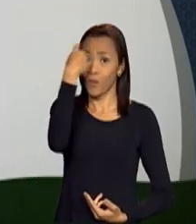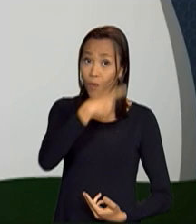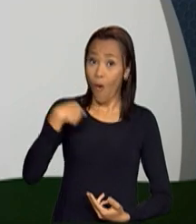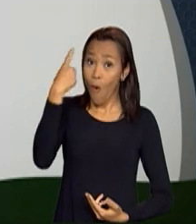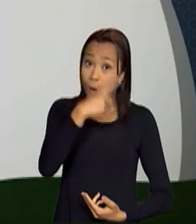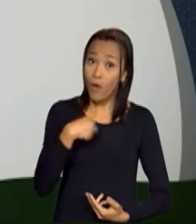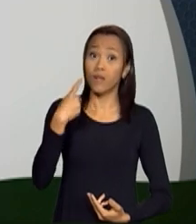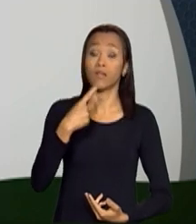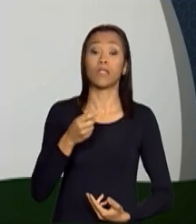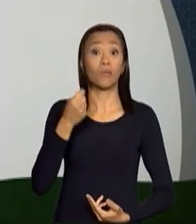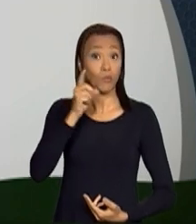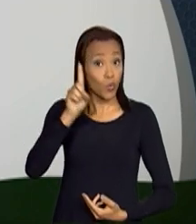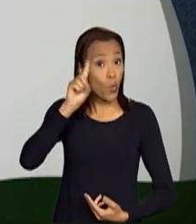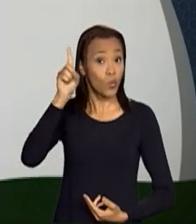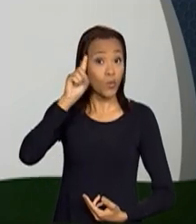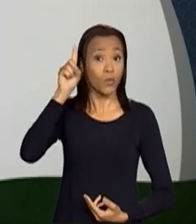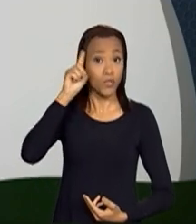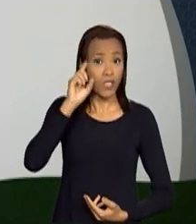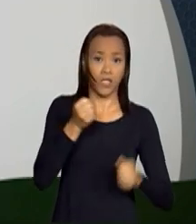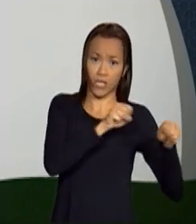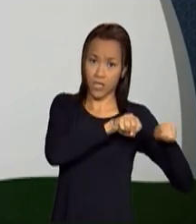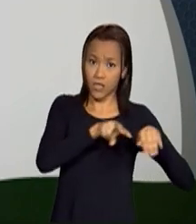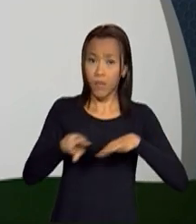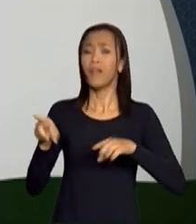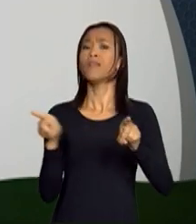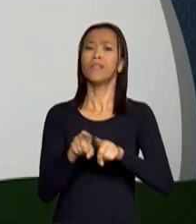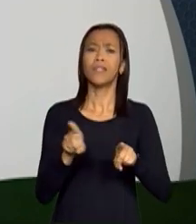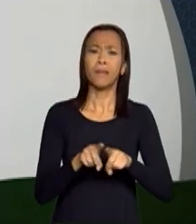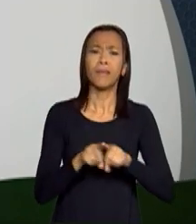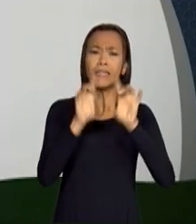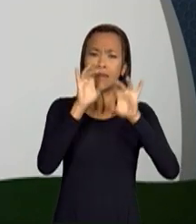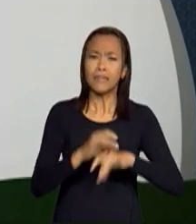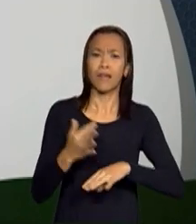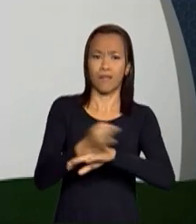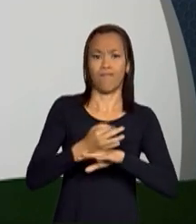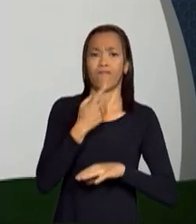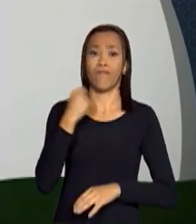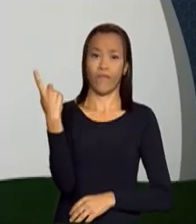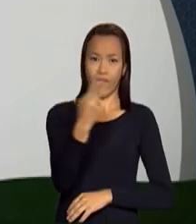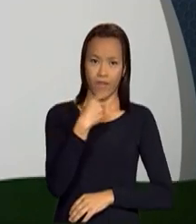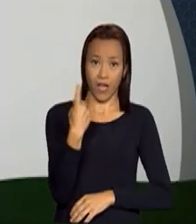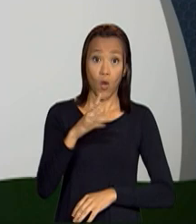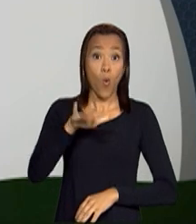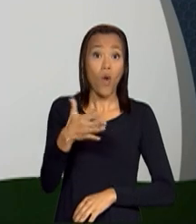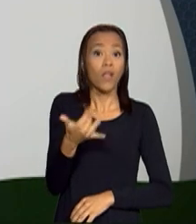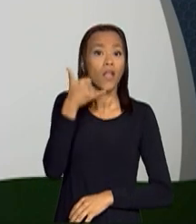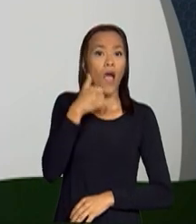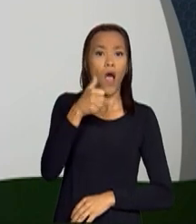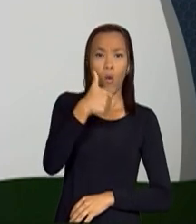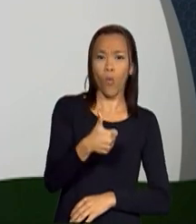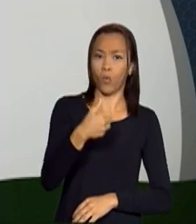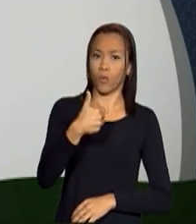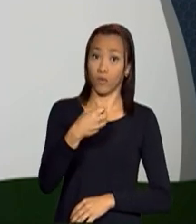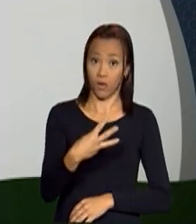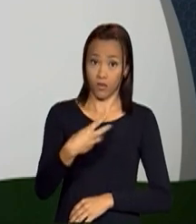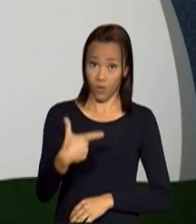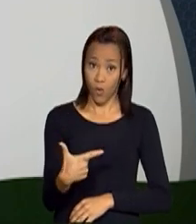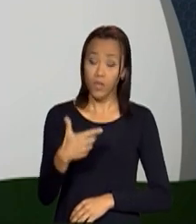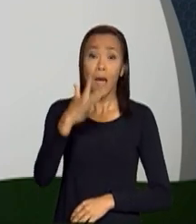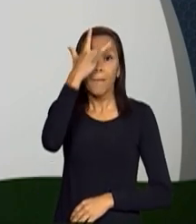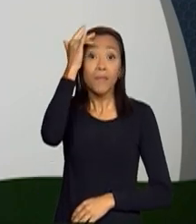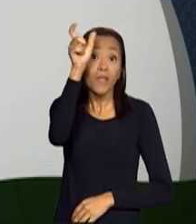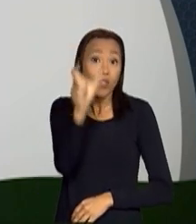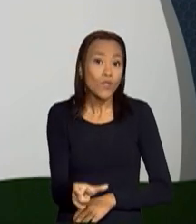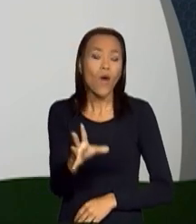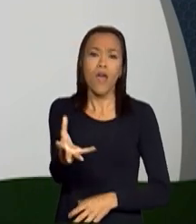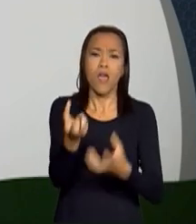horas por dia, todos os dias da semana, inclusive feriados. Ao ligar para o número 132, o